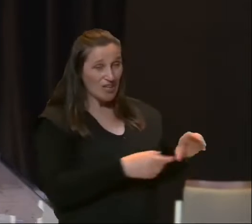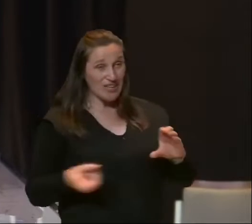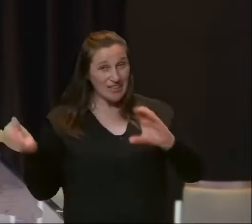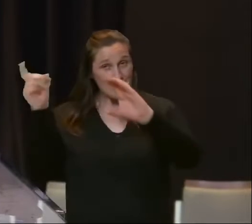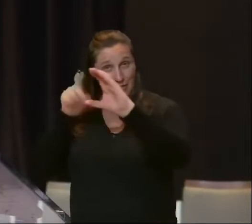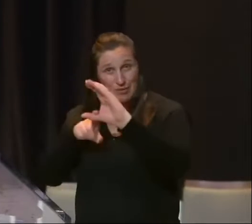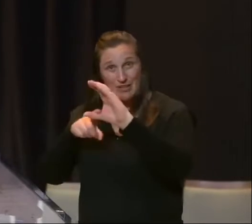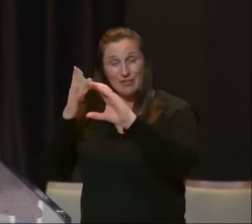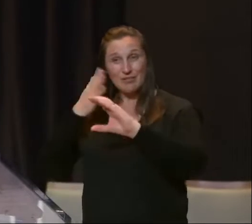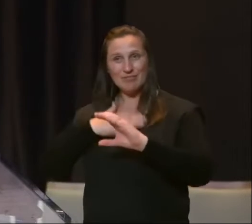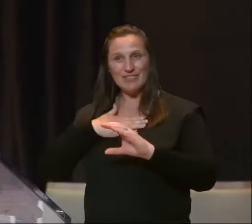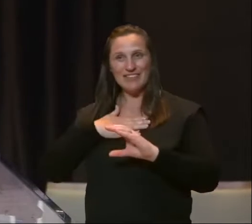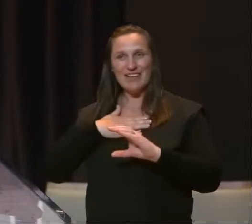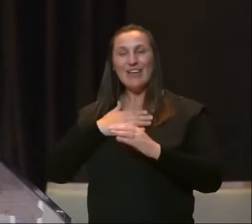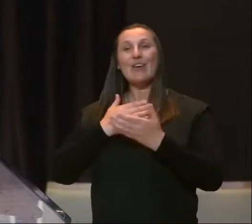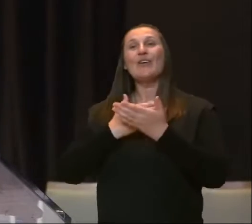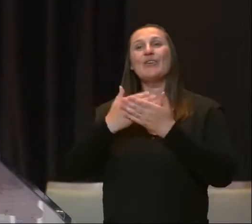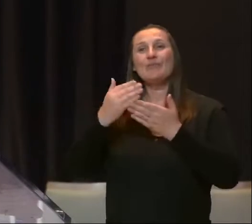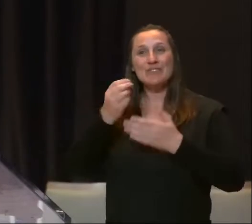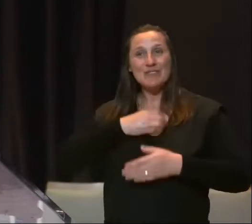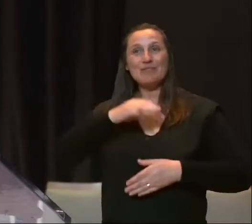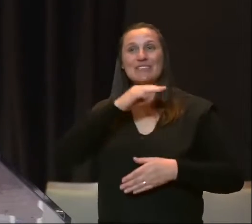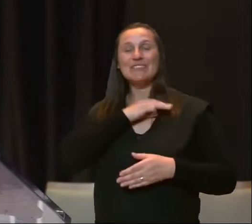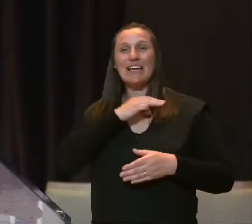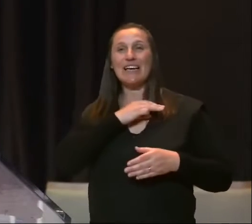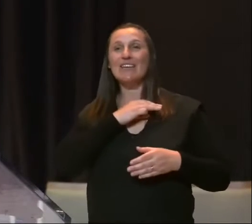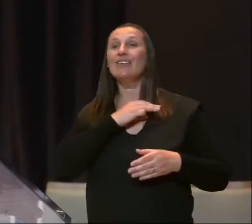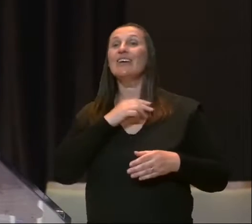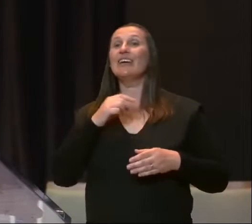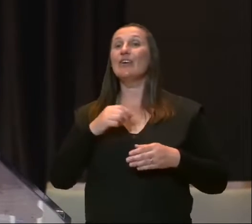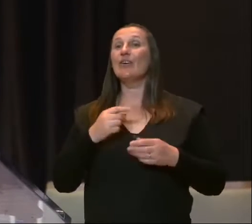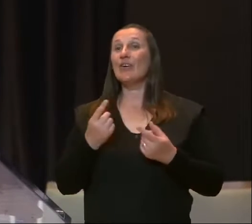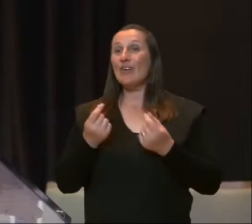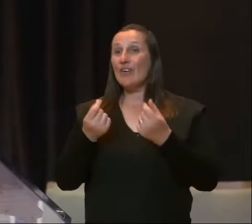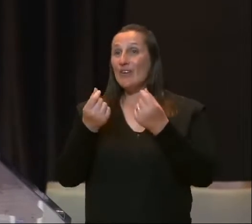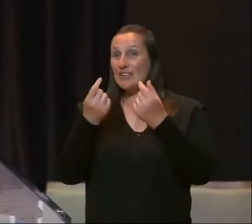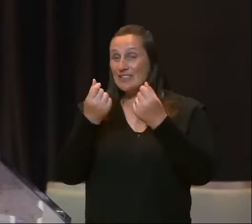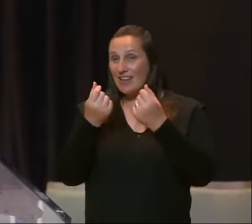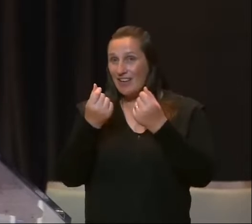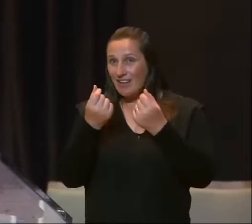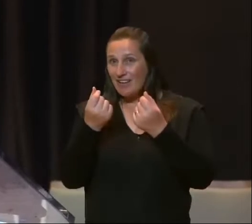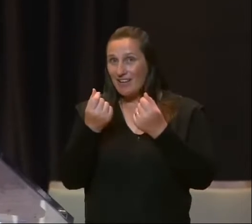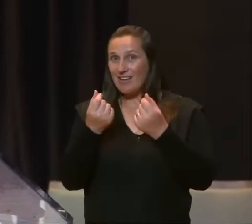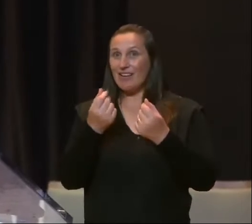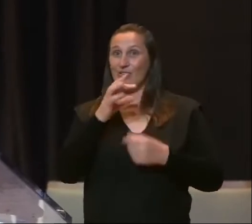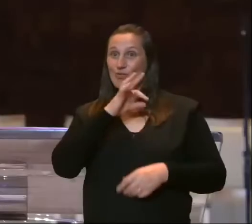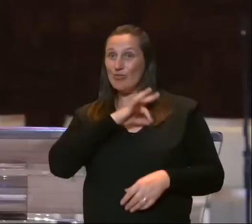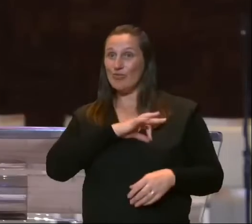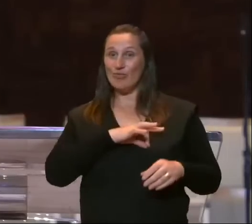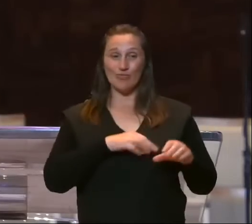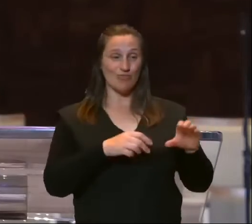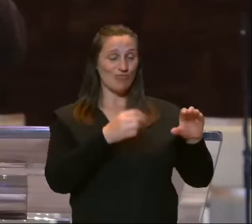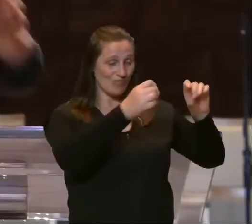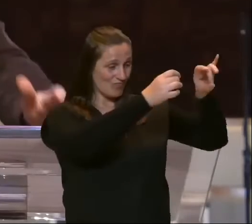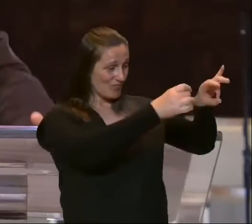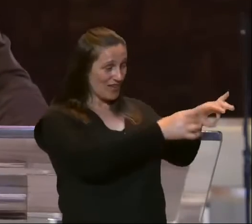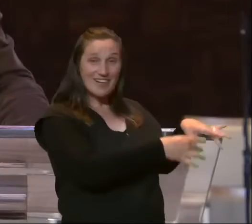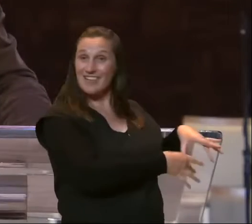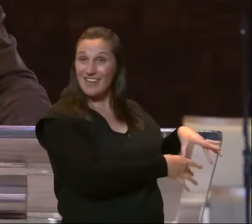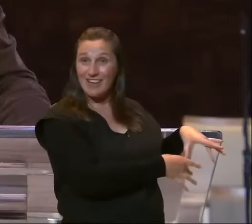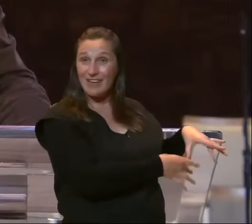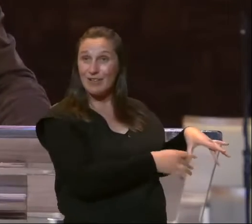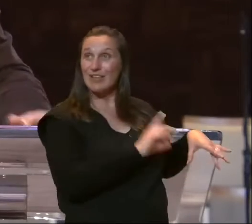eu larguei a empresa, eu tinha conseguido galgar um salário interessante, eu larguei tudo, porque Deus tinha me